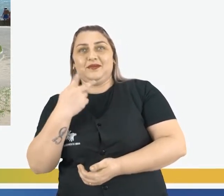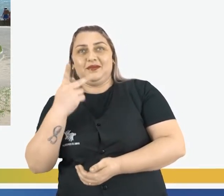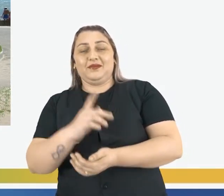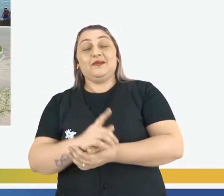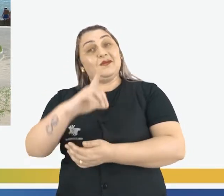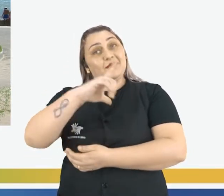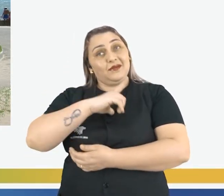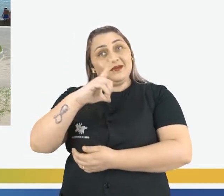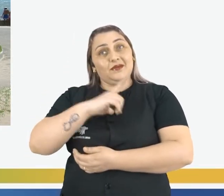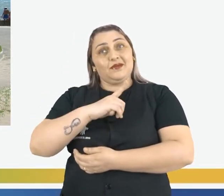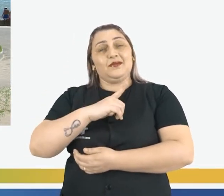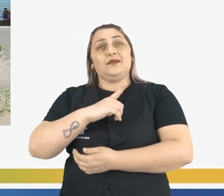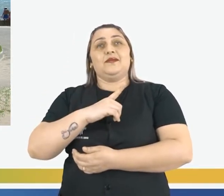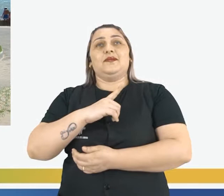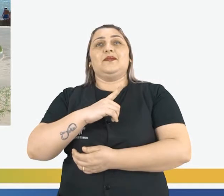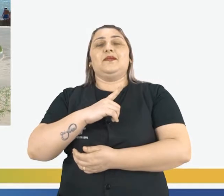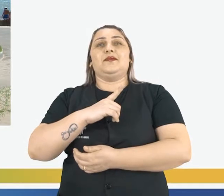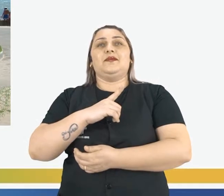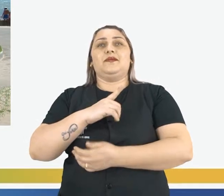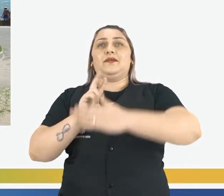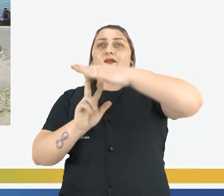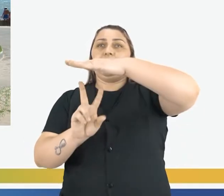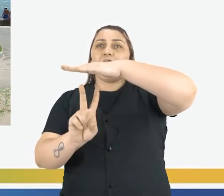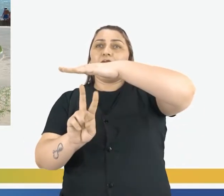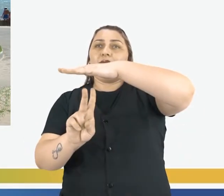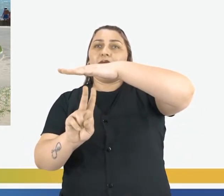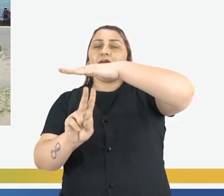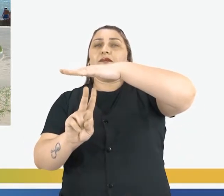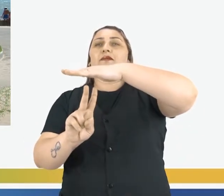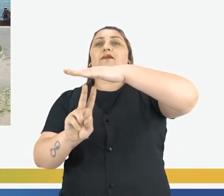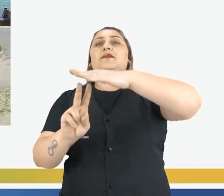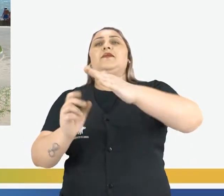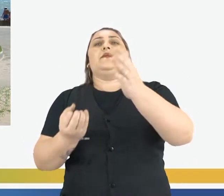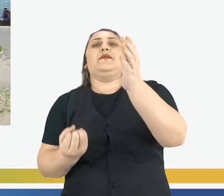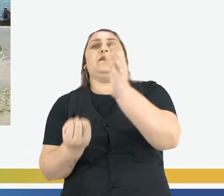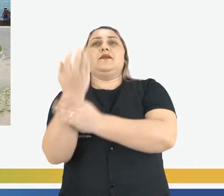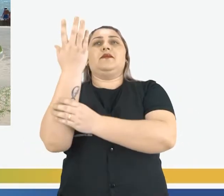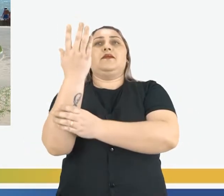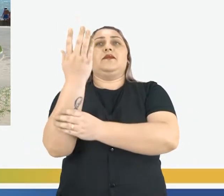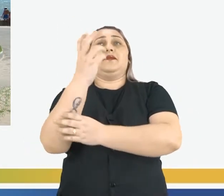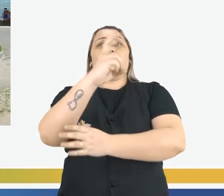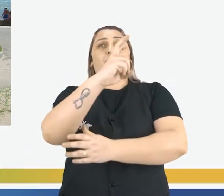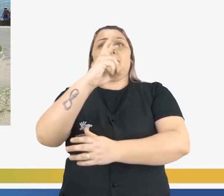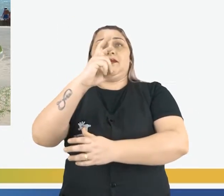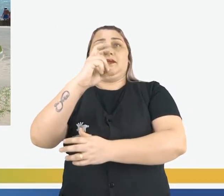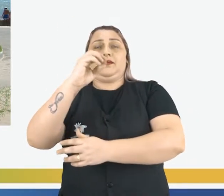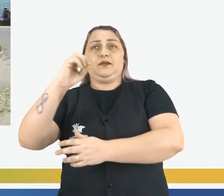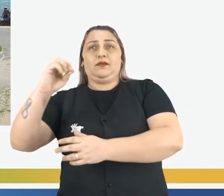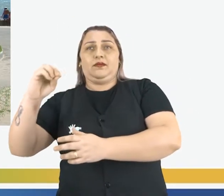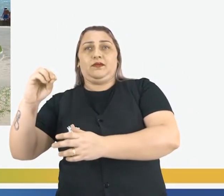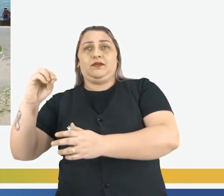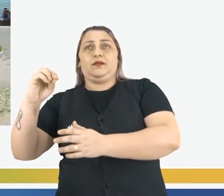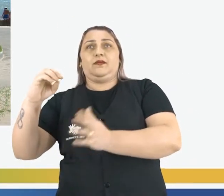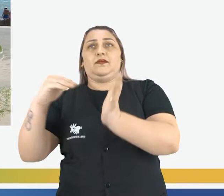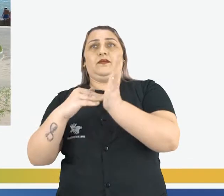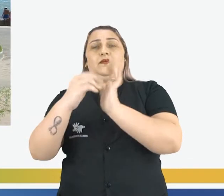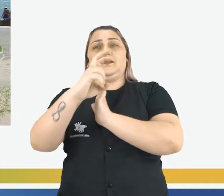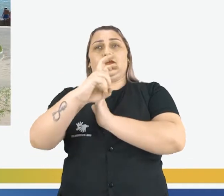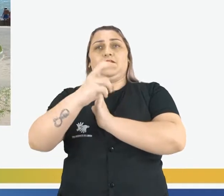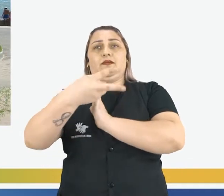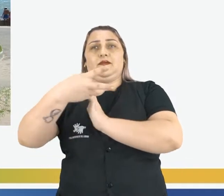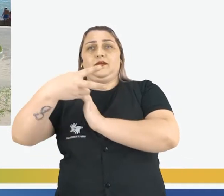têm, né, no pátio um relógio de Sol. Ele surgiu entre 5.000 a